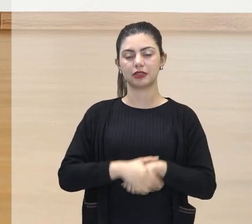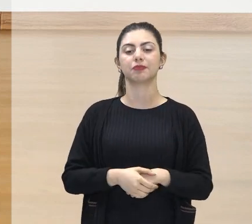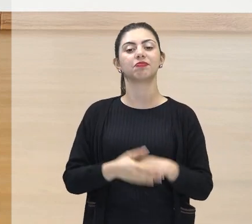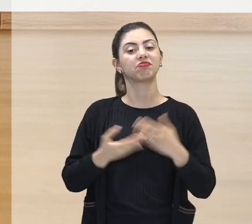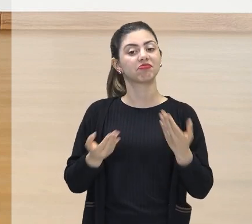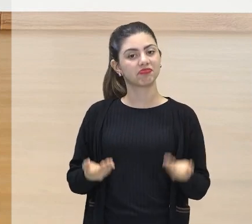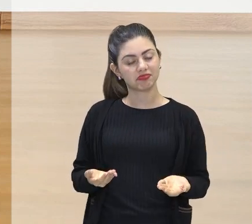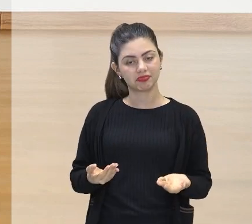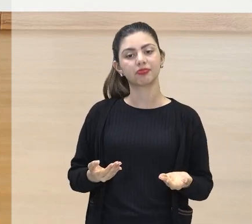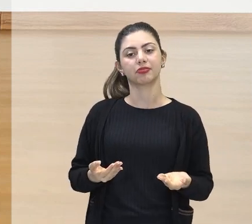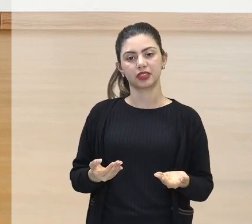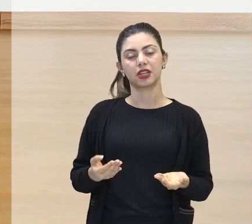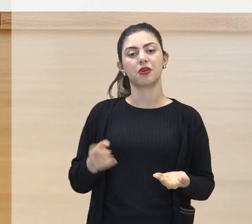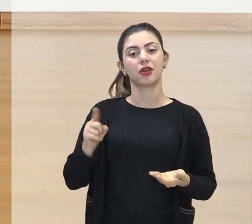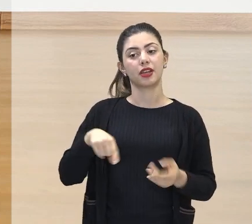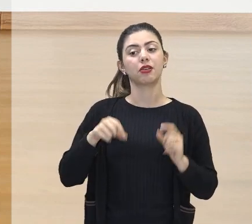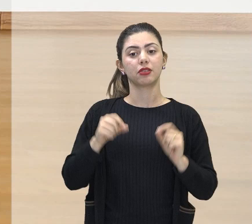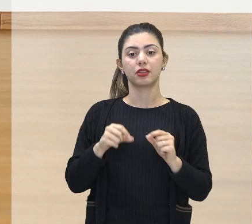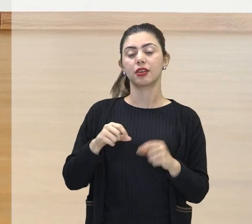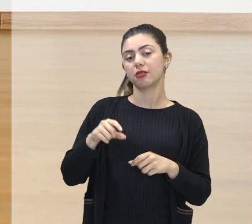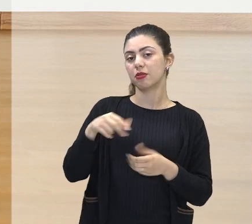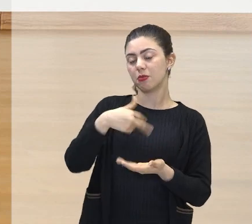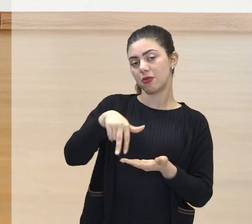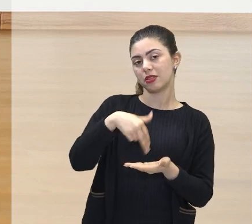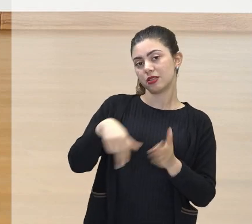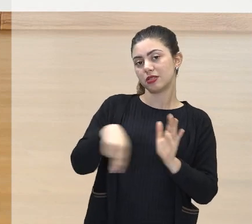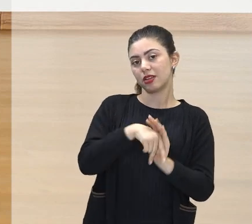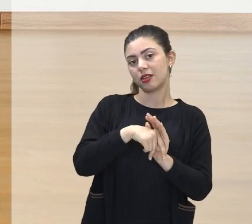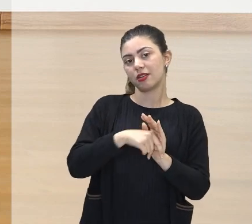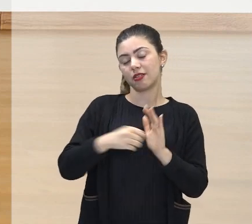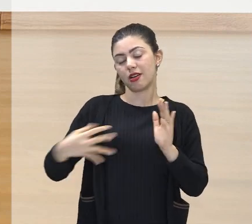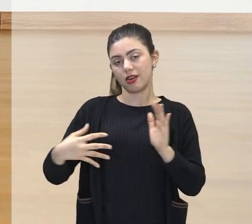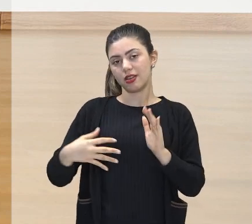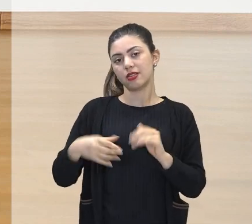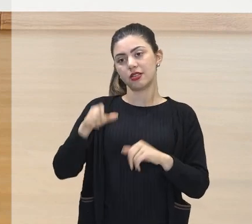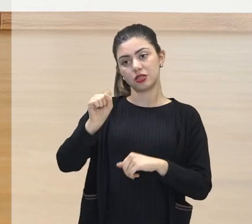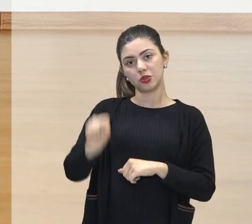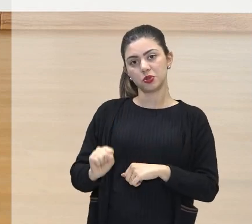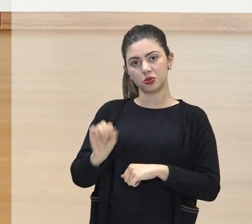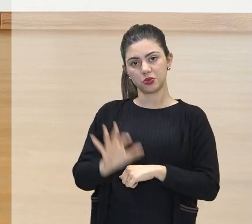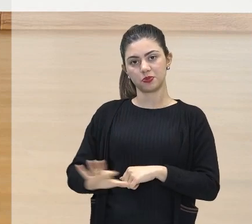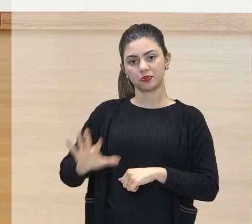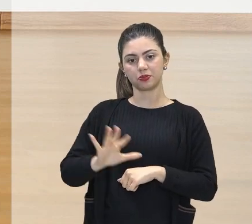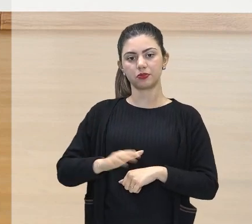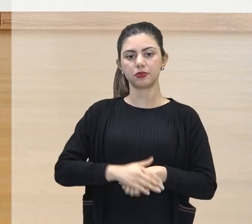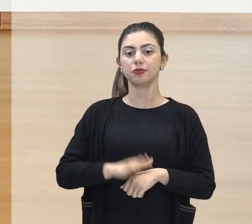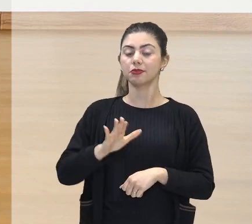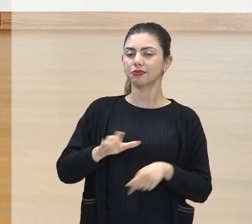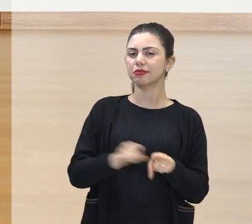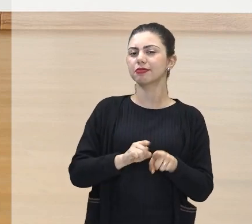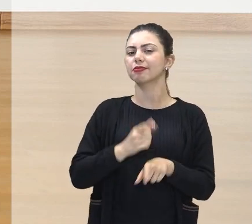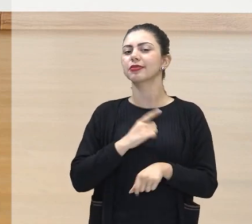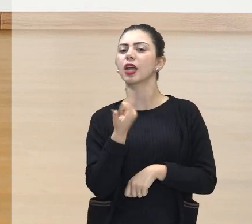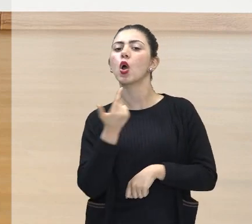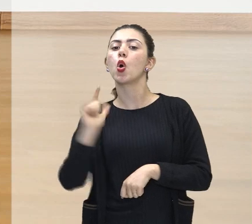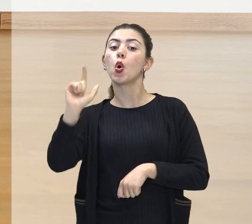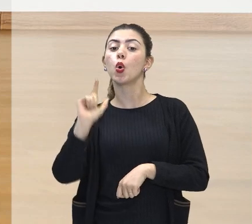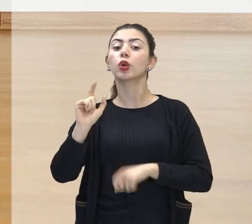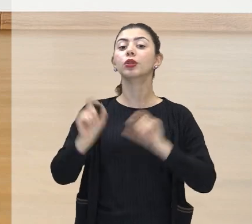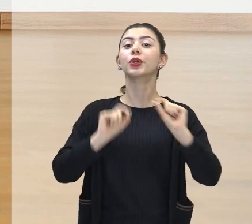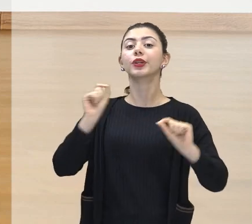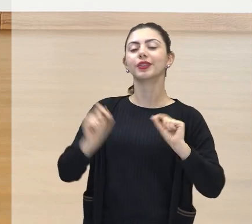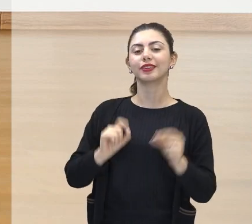Então, uma das danças características da região sul do país. E nós falamos também da região